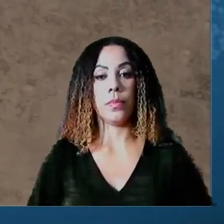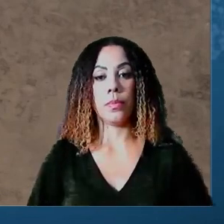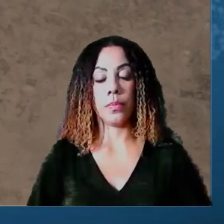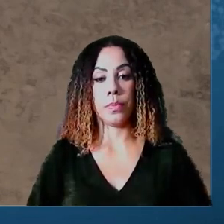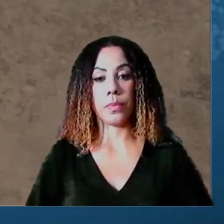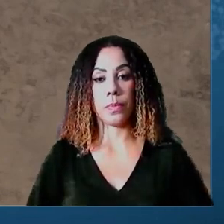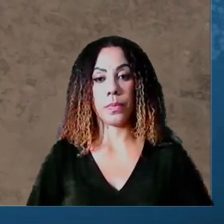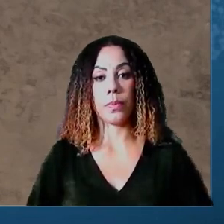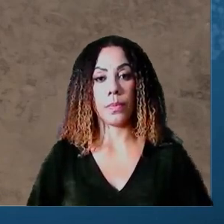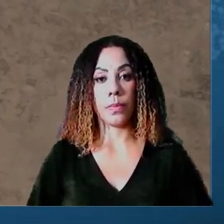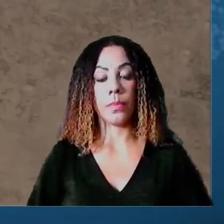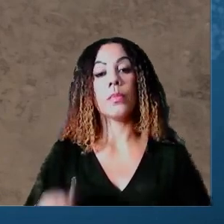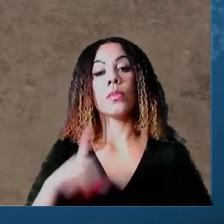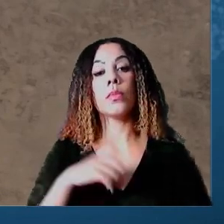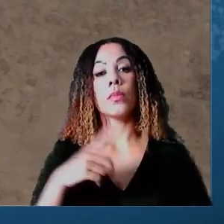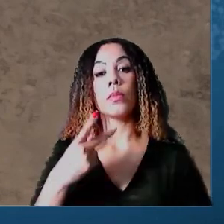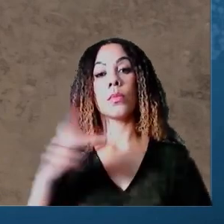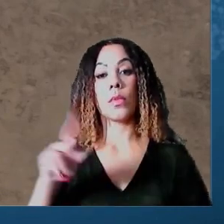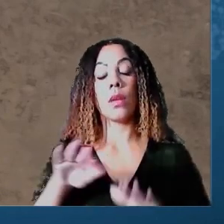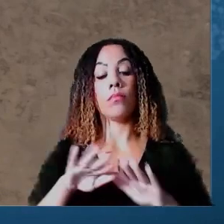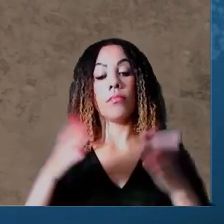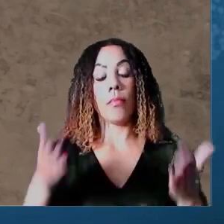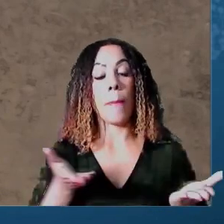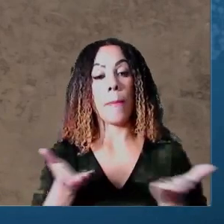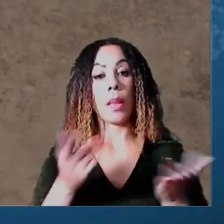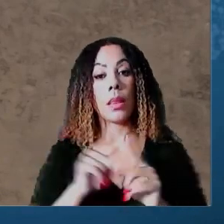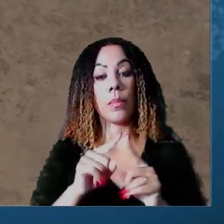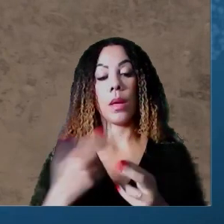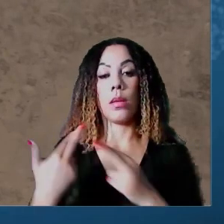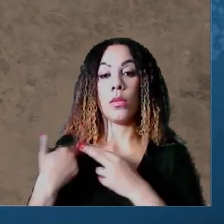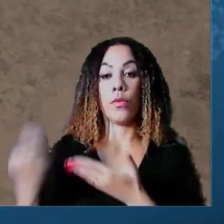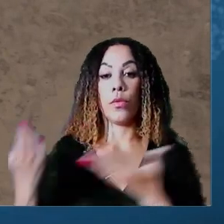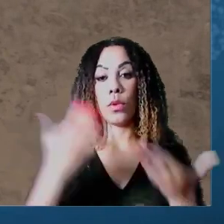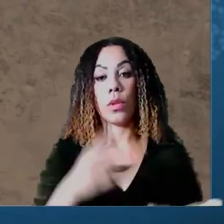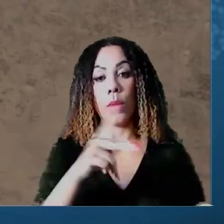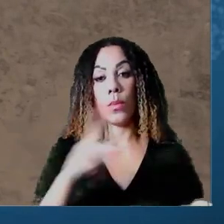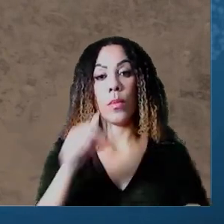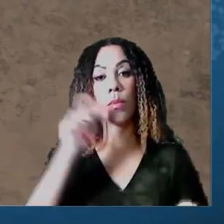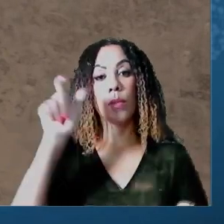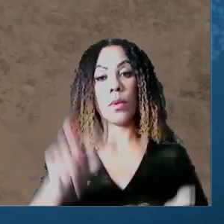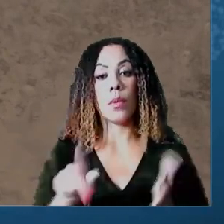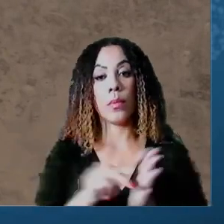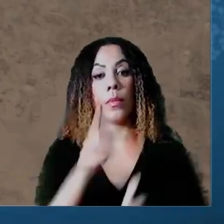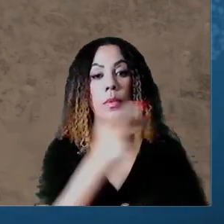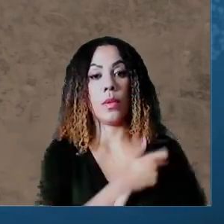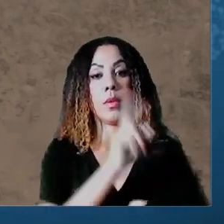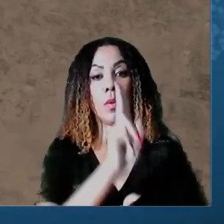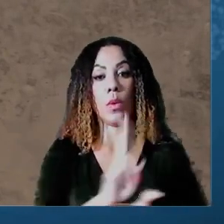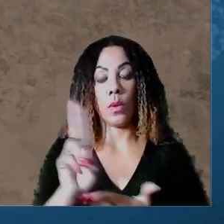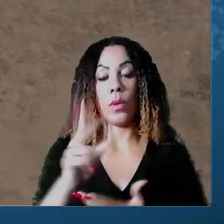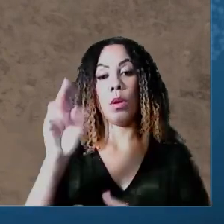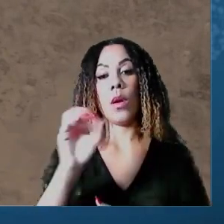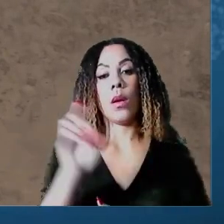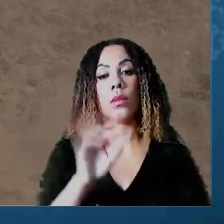Como keynote speaker deste painel, convidamos a professora de vacinologia na Universidade de Oxford,